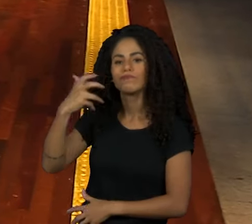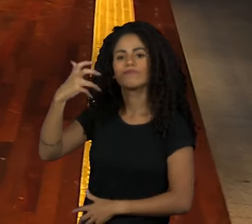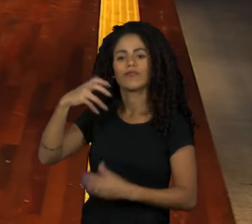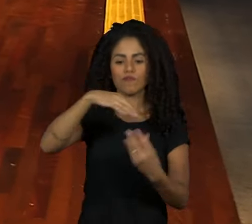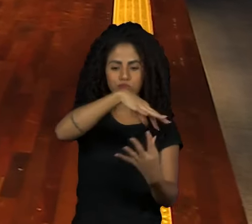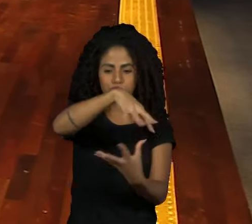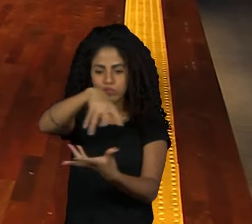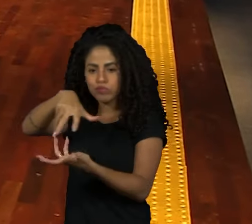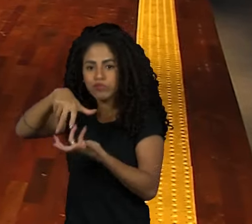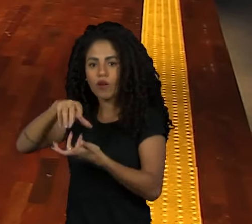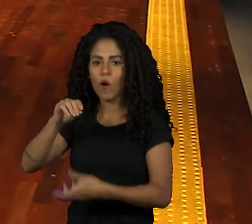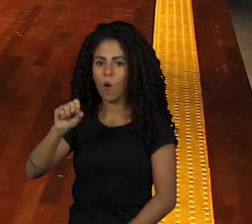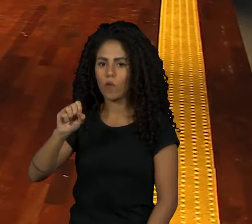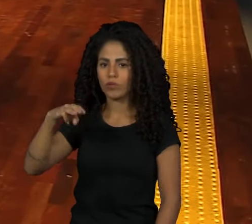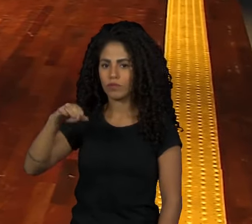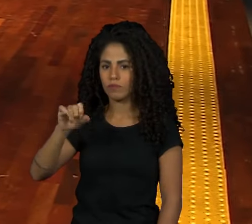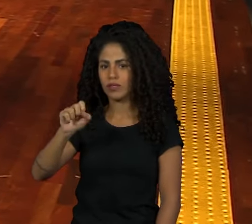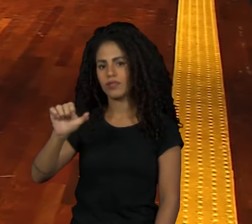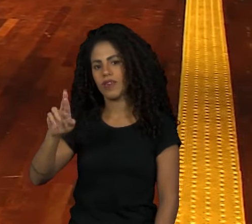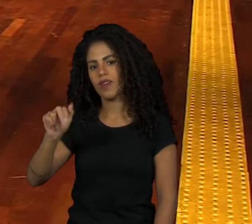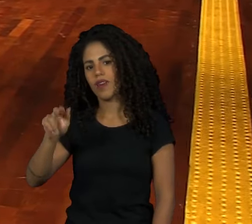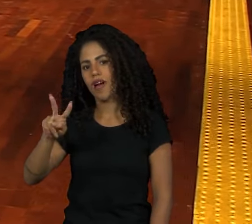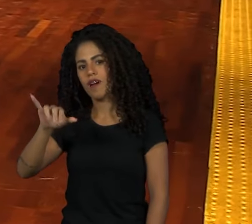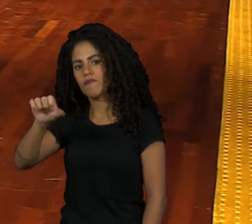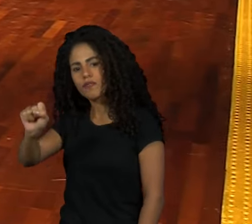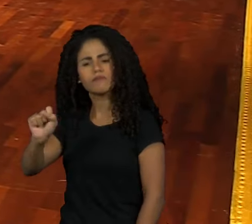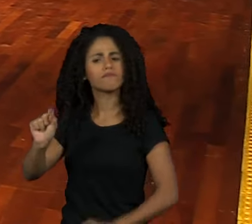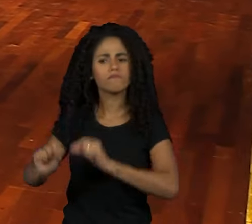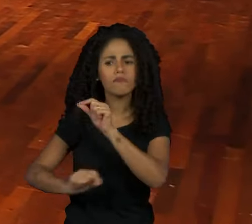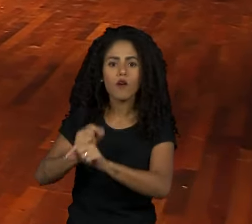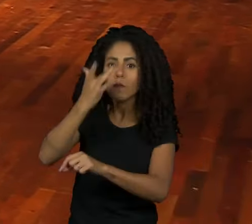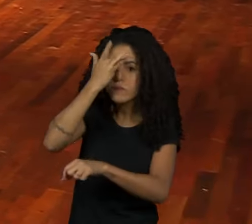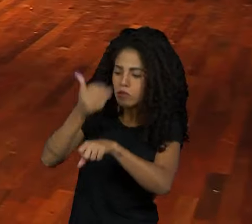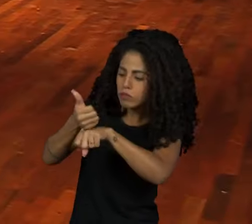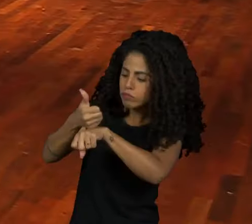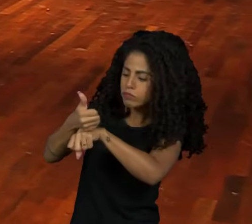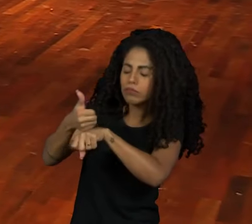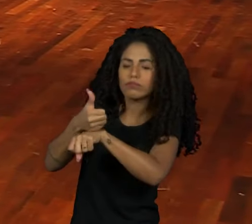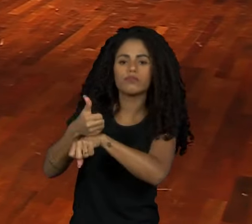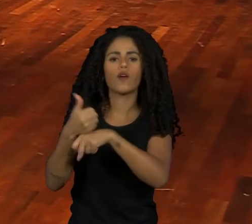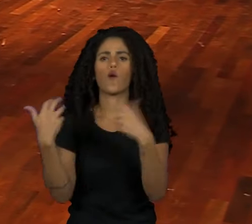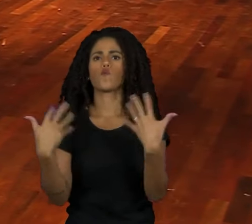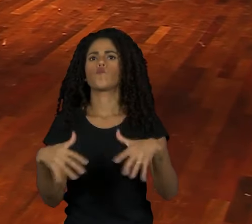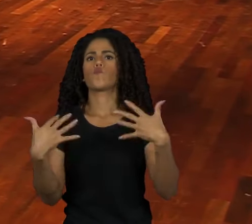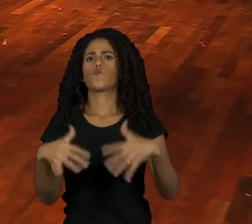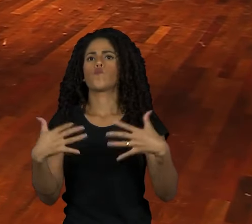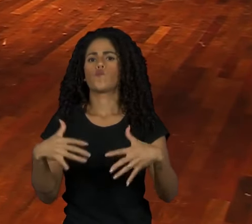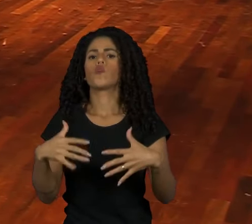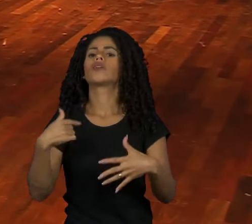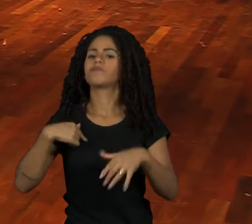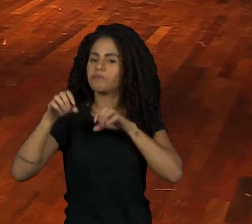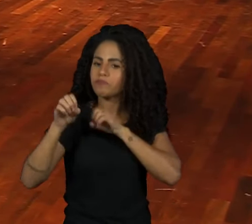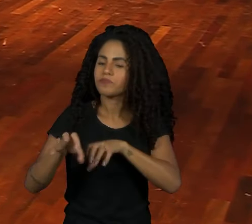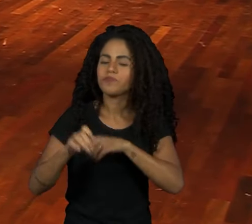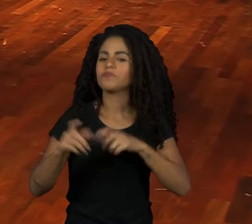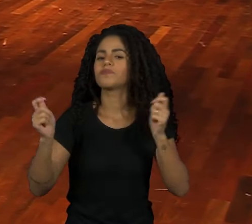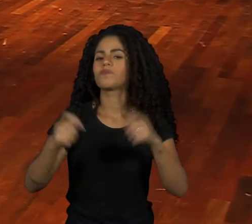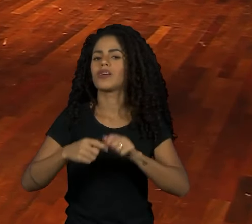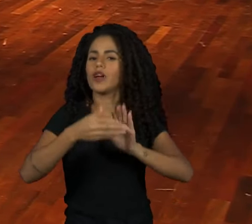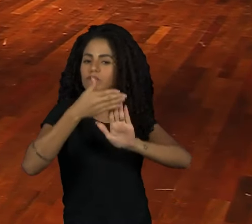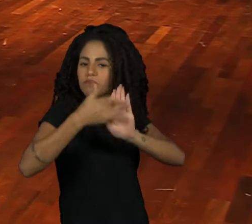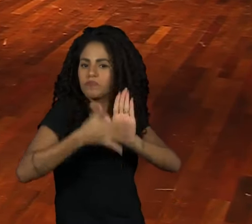Os Miseráveis. Tudo isso com orientação de grandes profissionais do mercado. Só mesmo a educação para fazer um roteiro